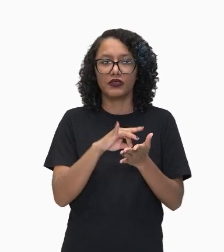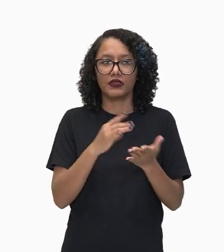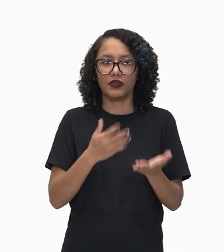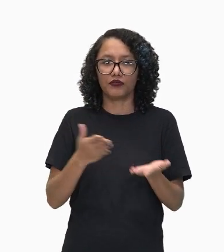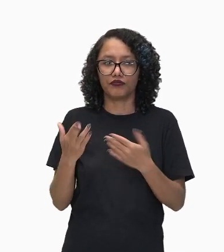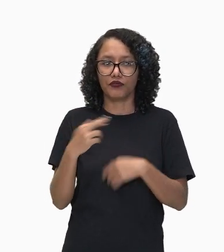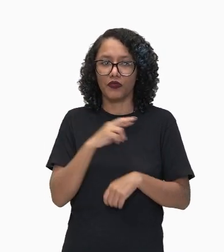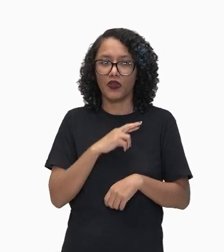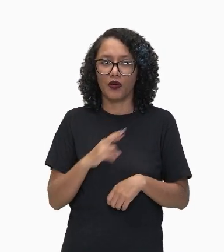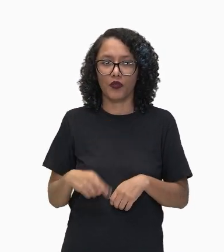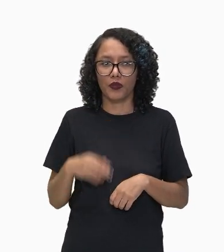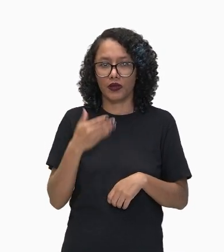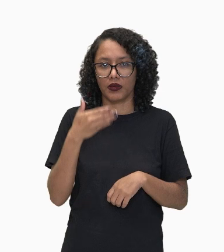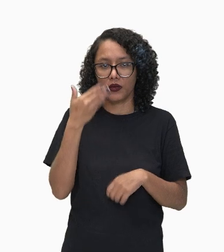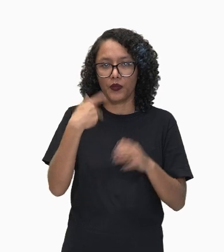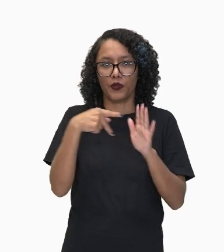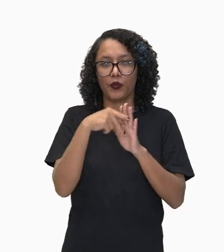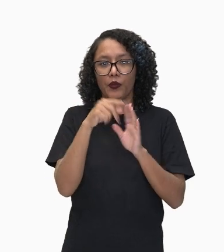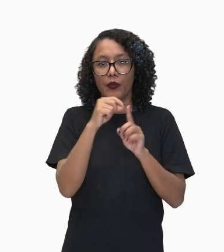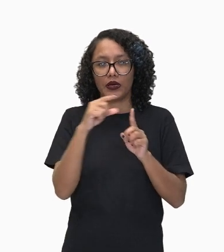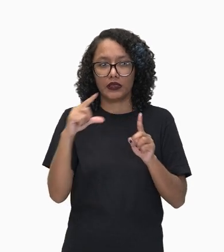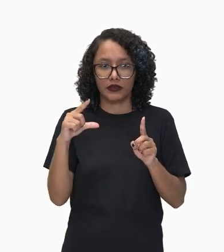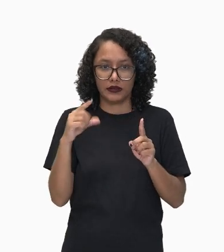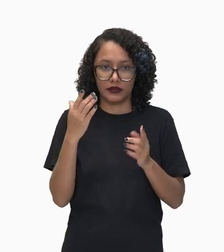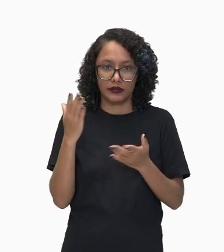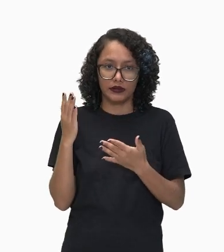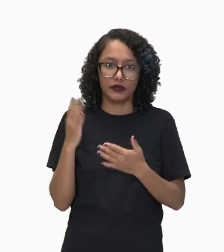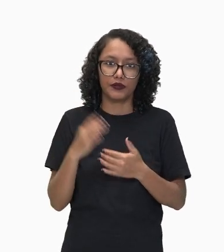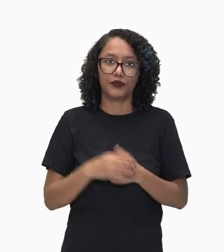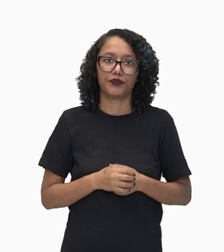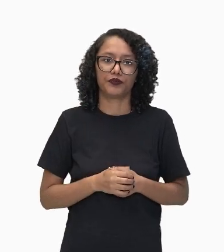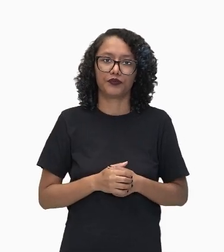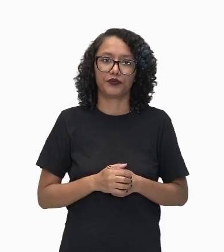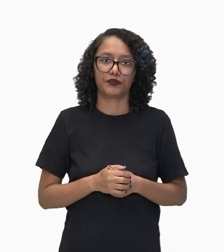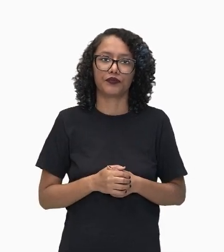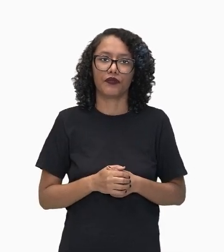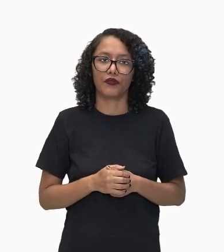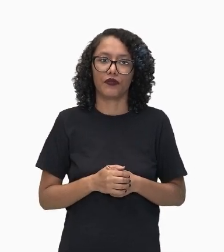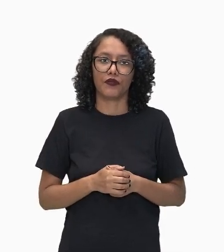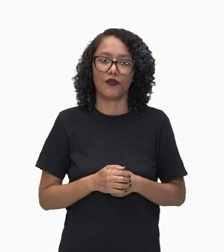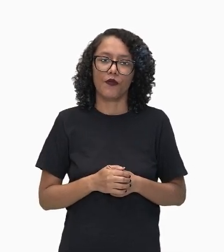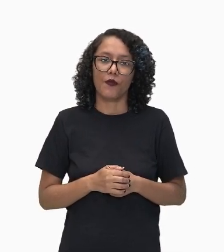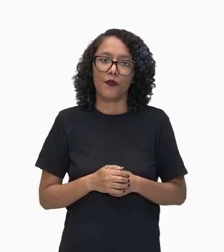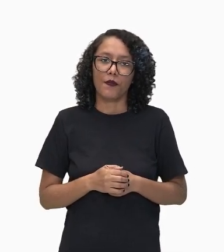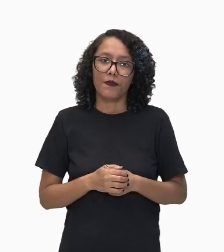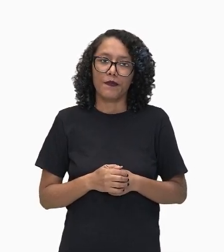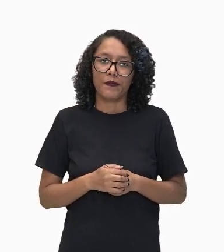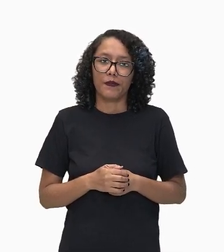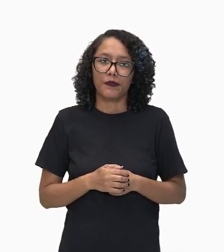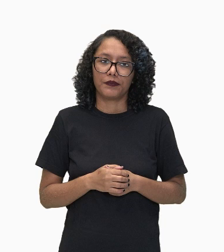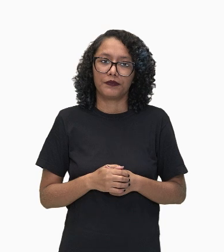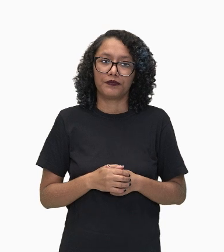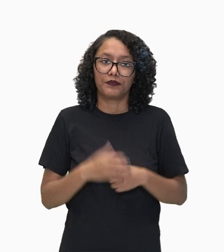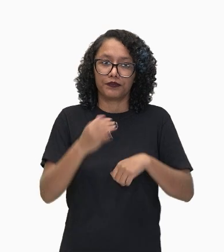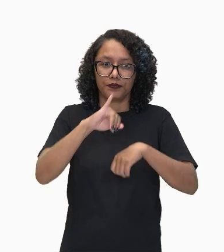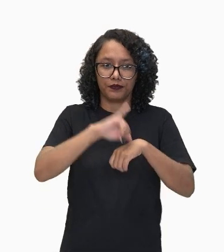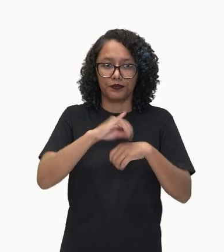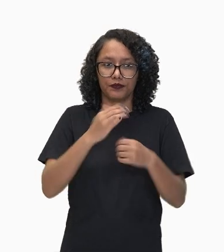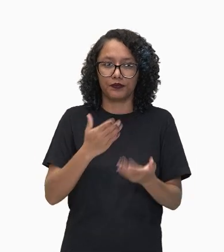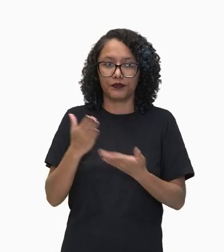é República Islâmica do Paquistão, aonde a gente tem a